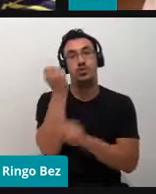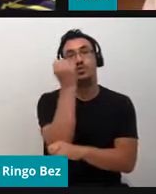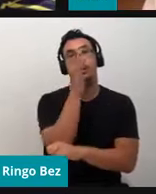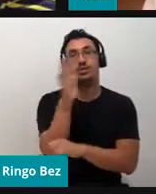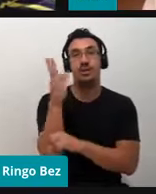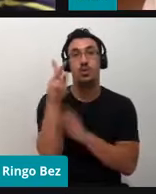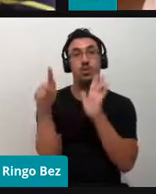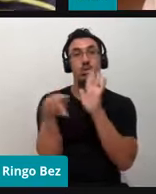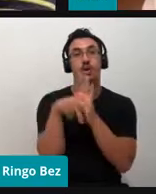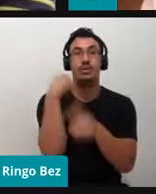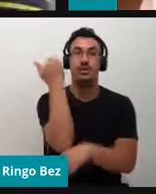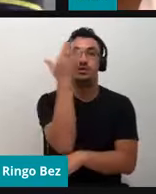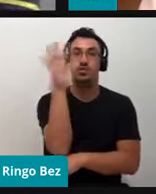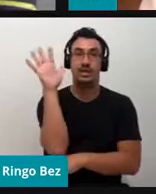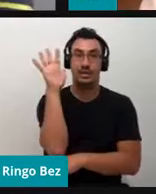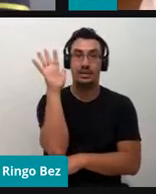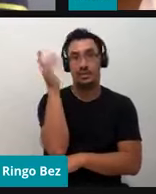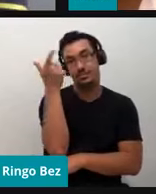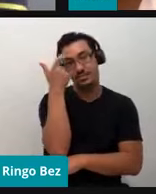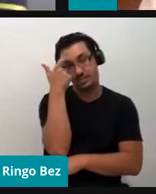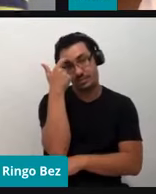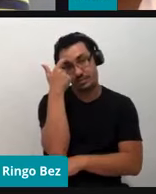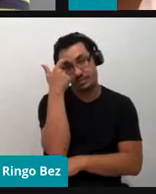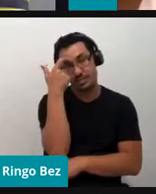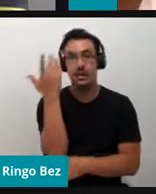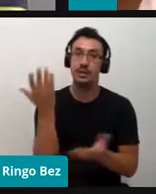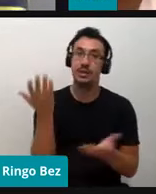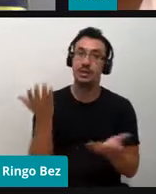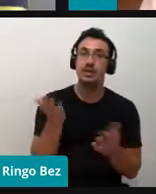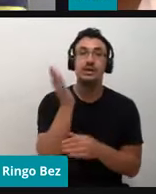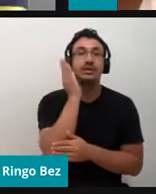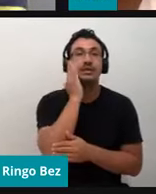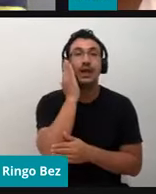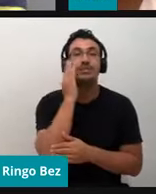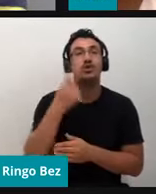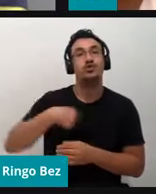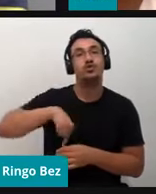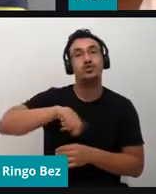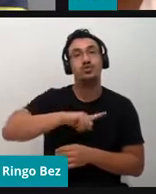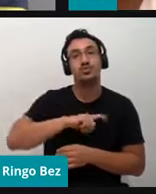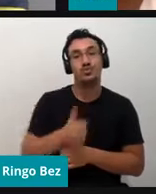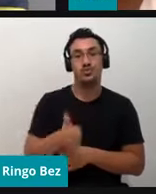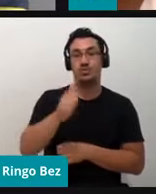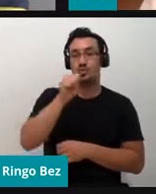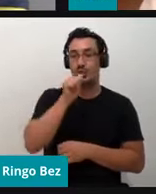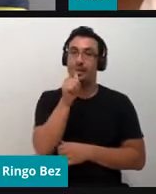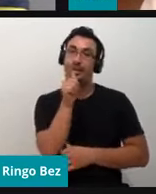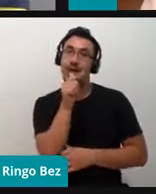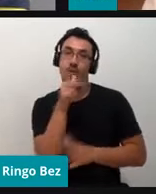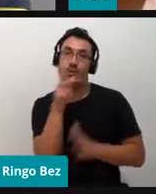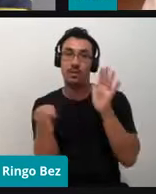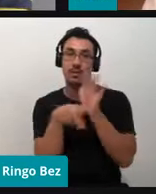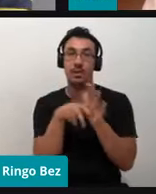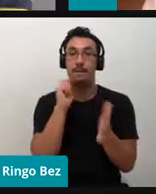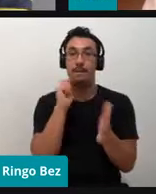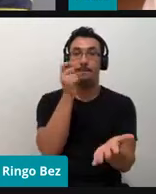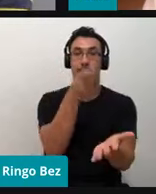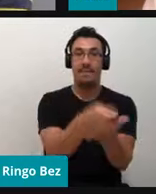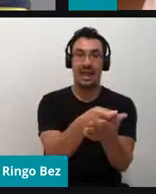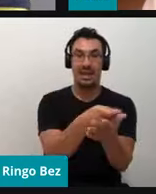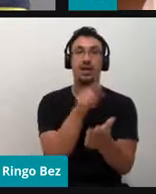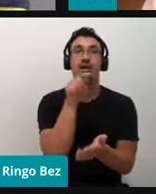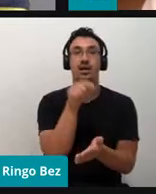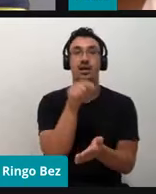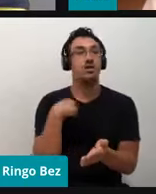natureza, né? Vocês sabem que a gente, quando consome a água da nossa torneira, quando a gente paga a conta desta água, a gente não